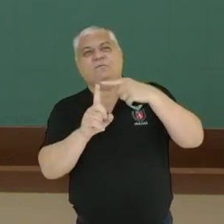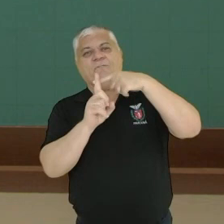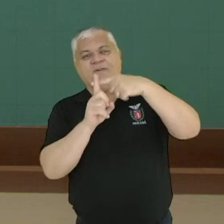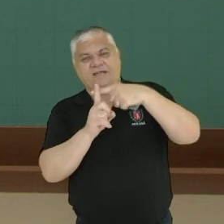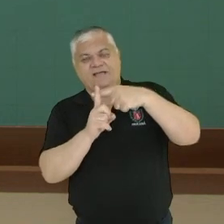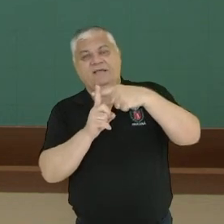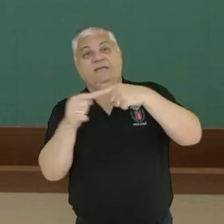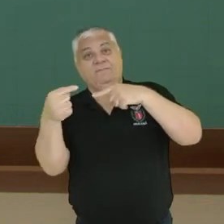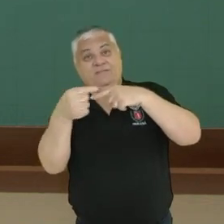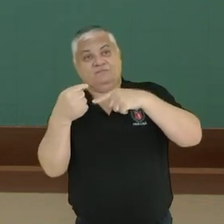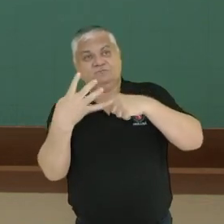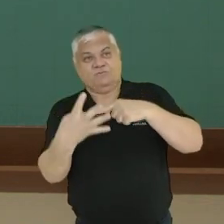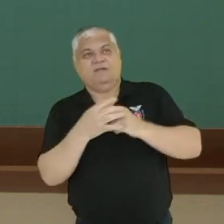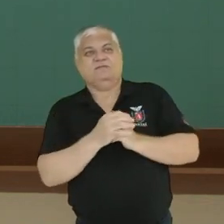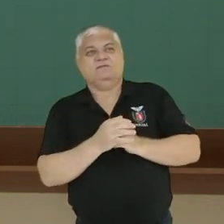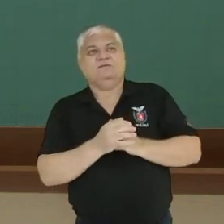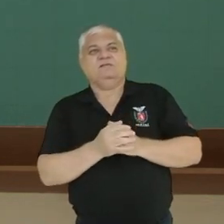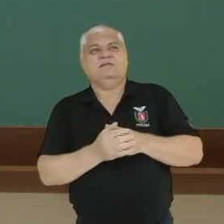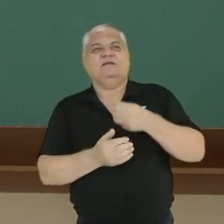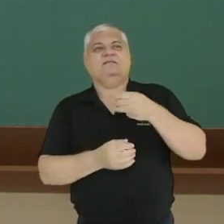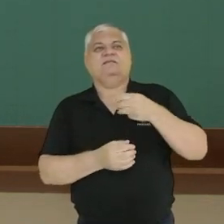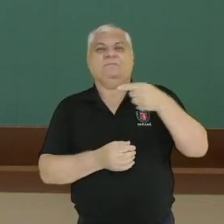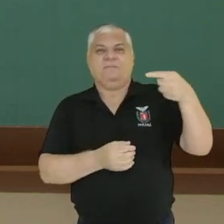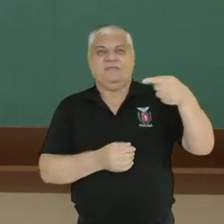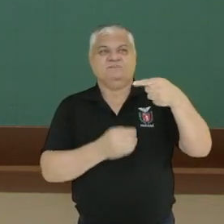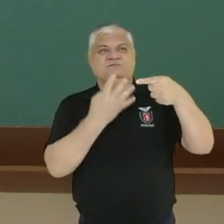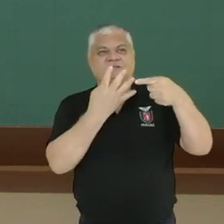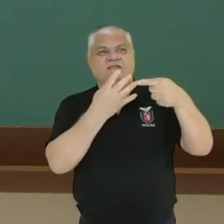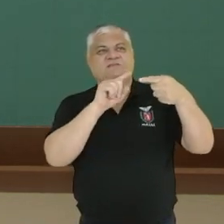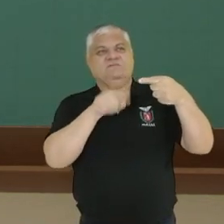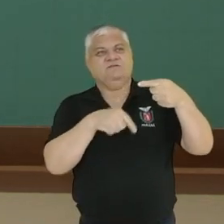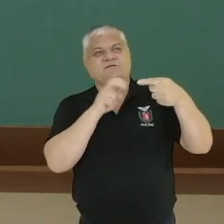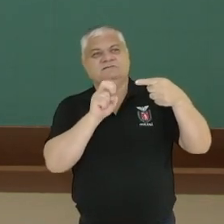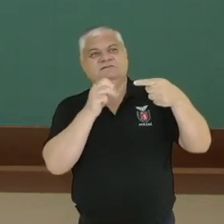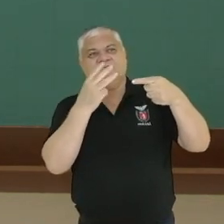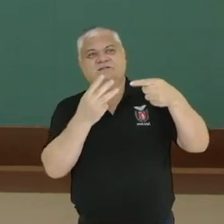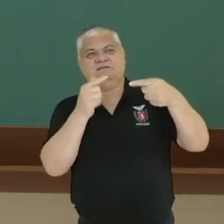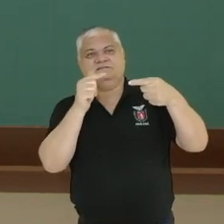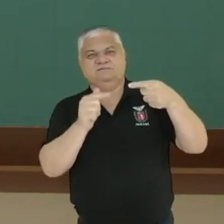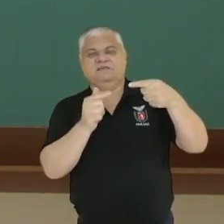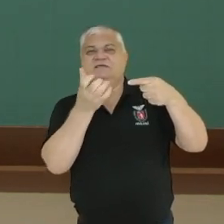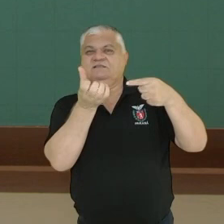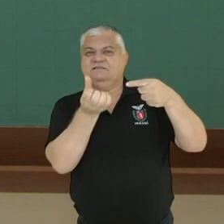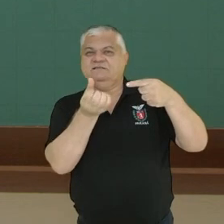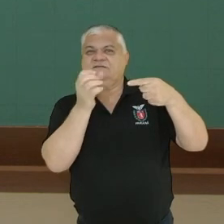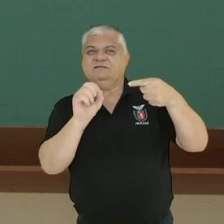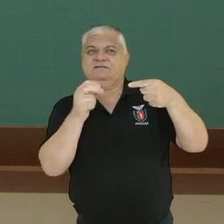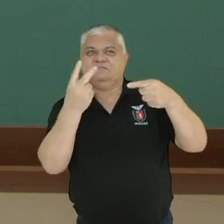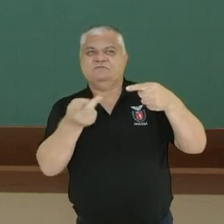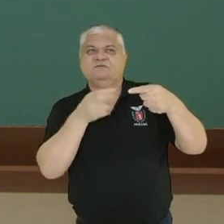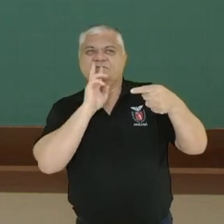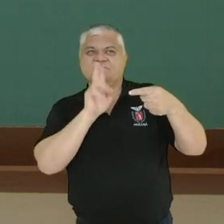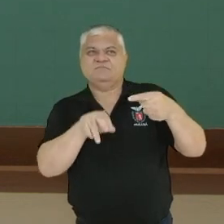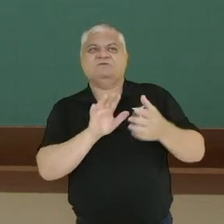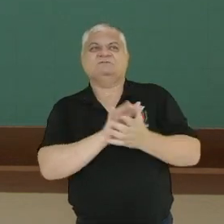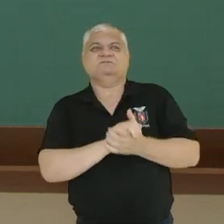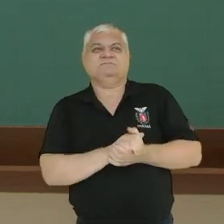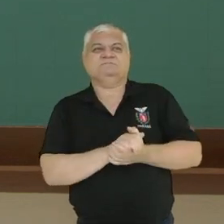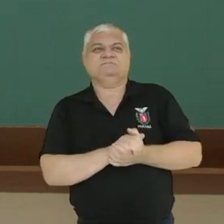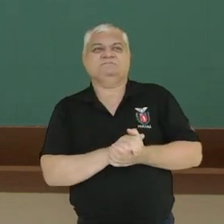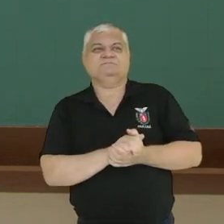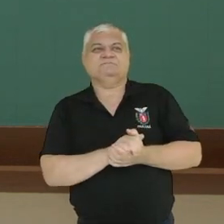0,462398 menos 4. O resultado final foi menos 3,53 e o restante dos números que vocês estão